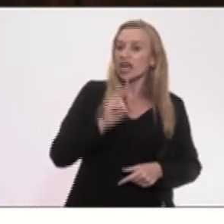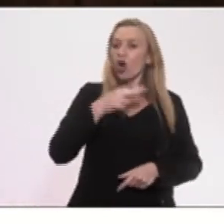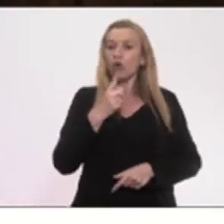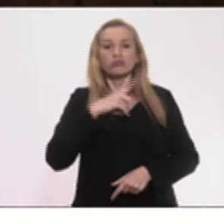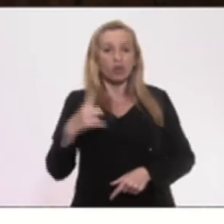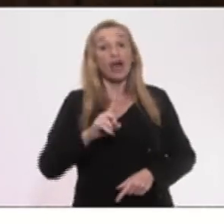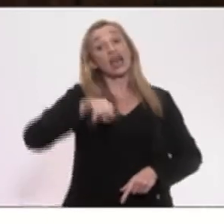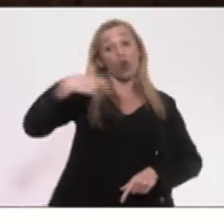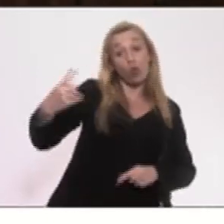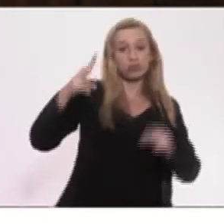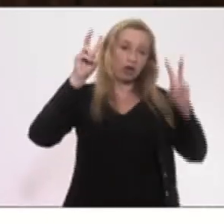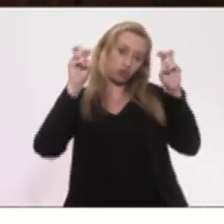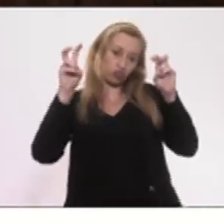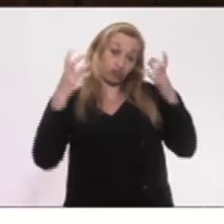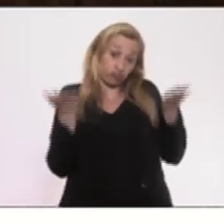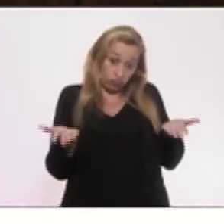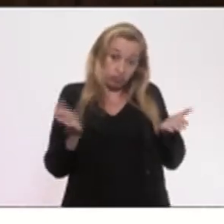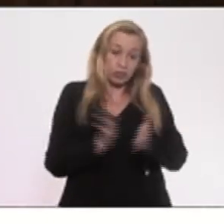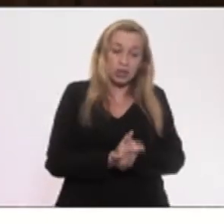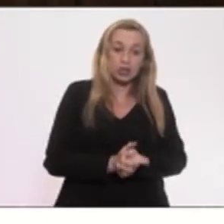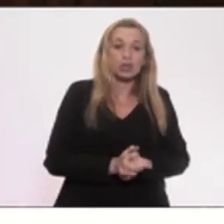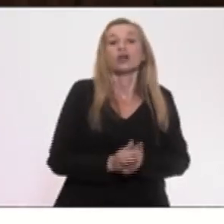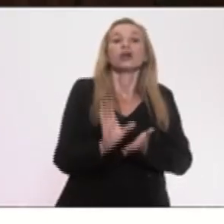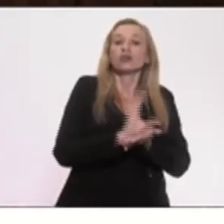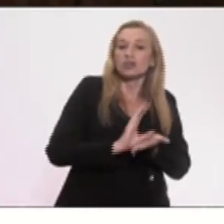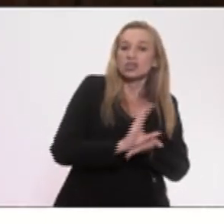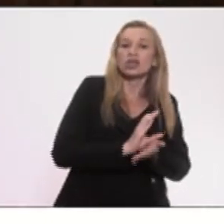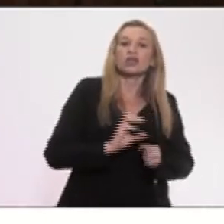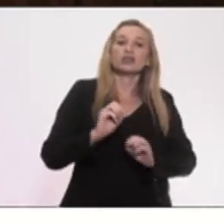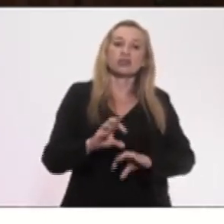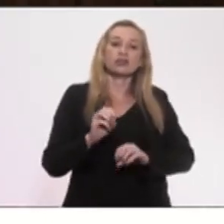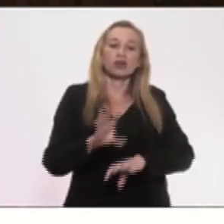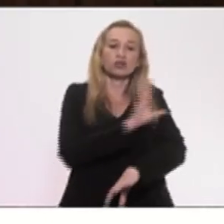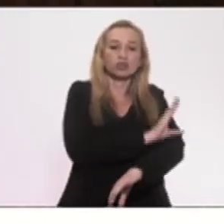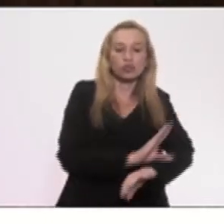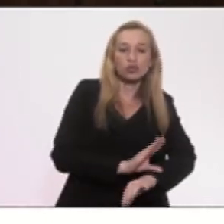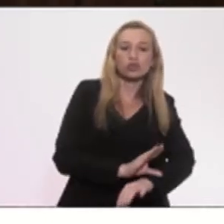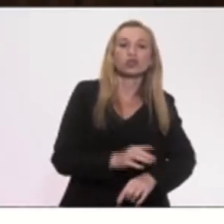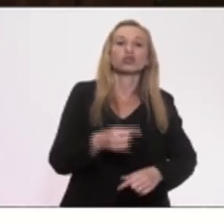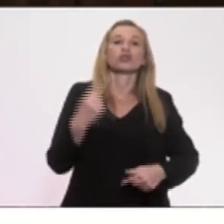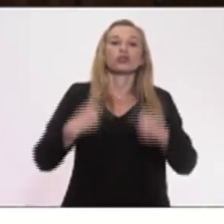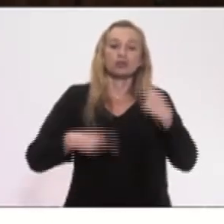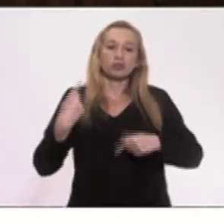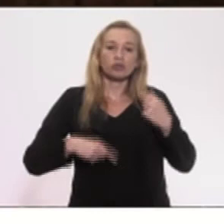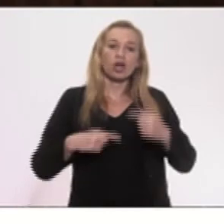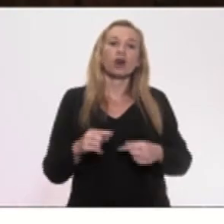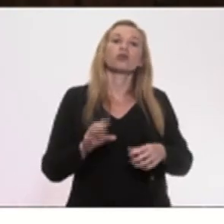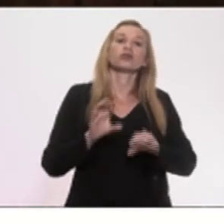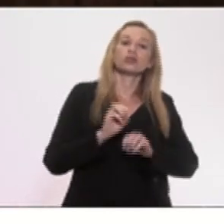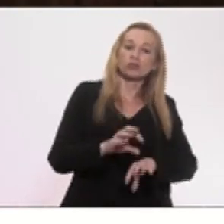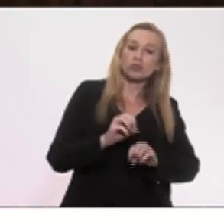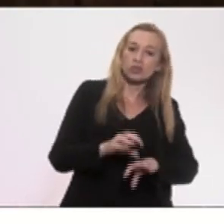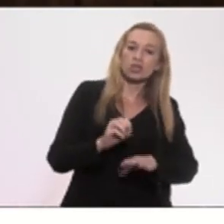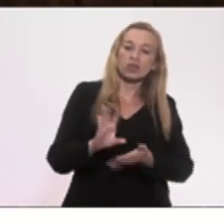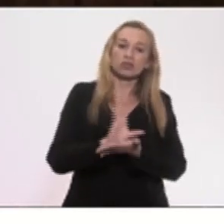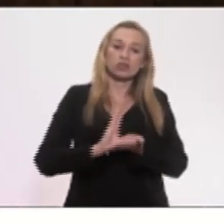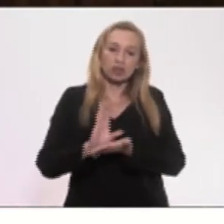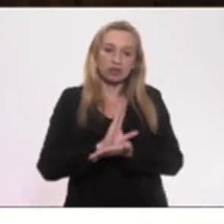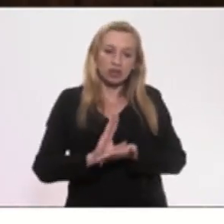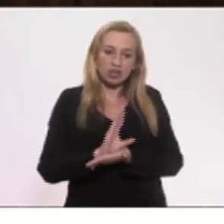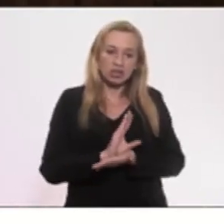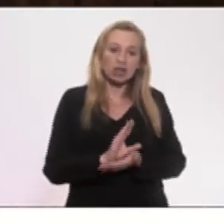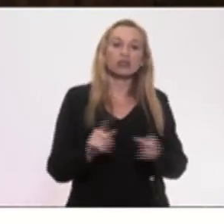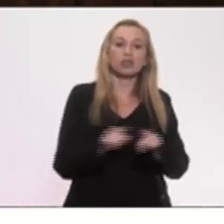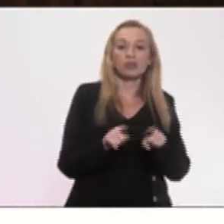outra questão. De qualquer maneira, em relação ao Conselho Estadual de Política Cultural, em relação ao Conselho Estadual de Educação, em relação ao Conselho Consultivo da